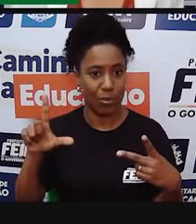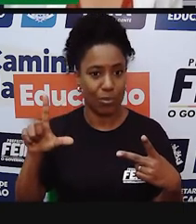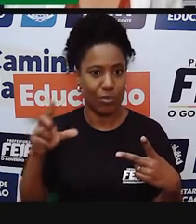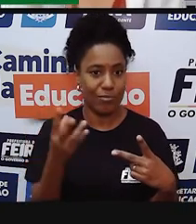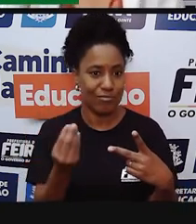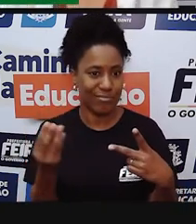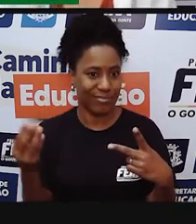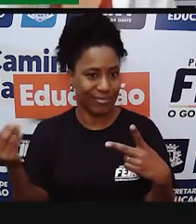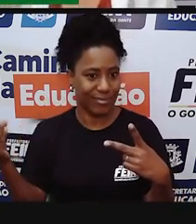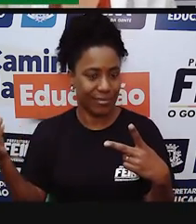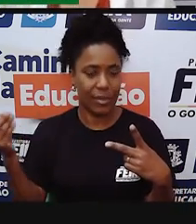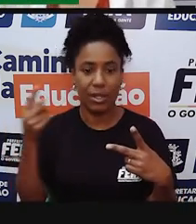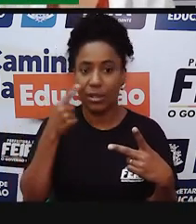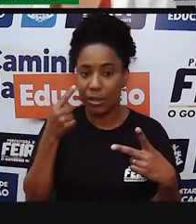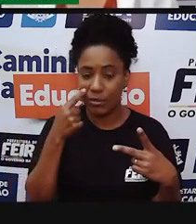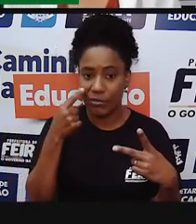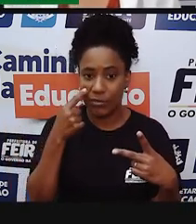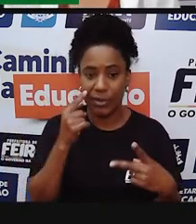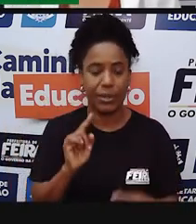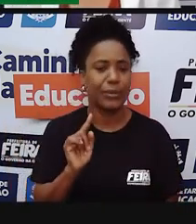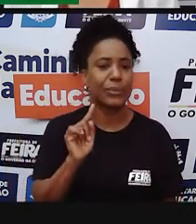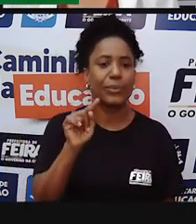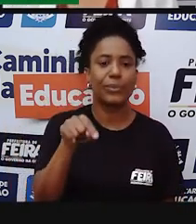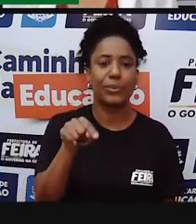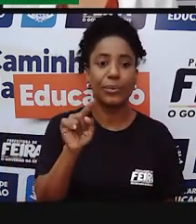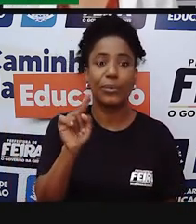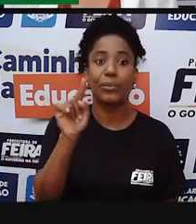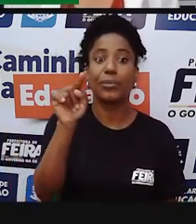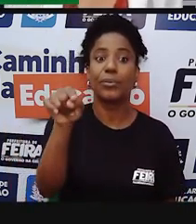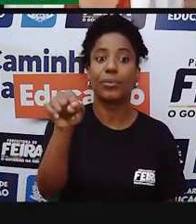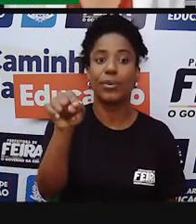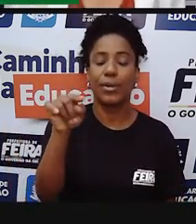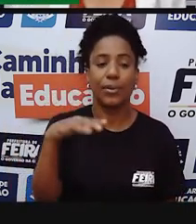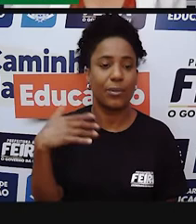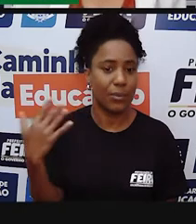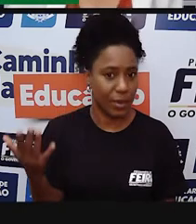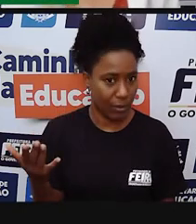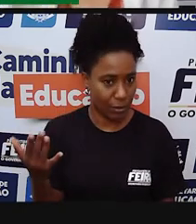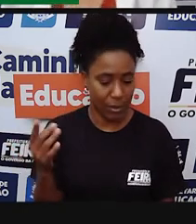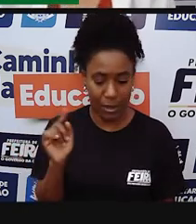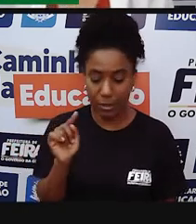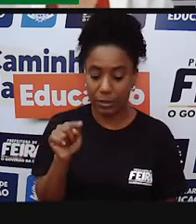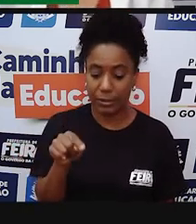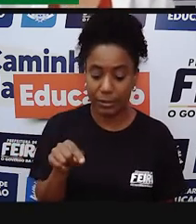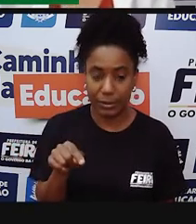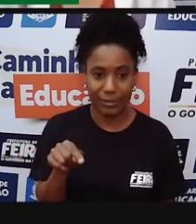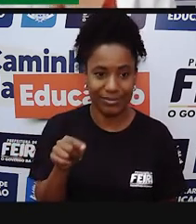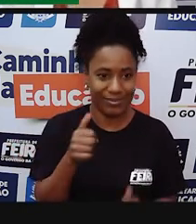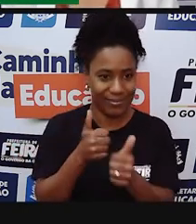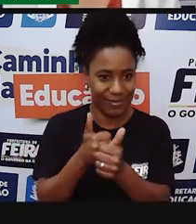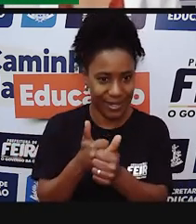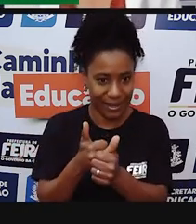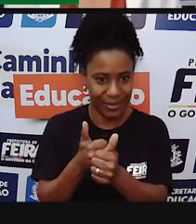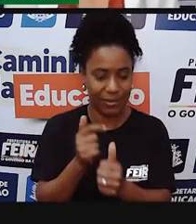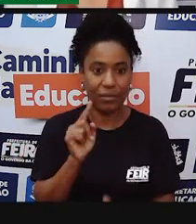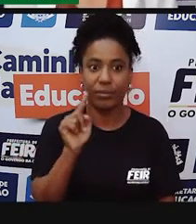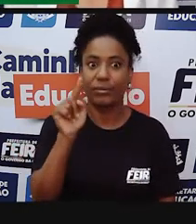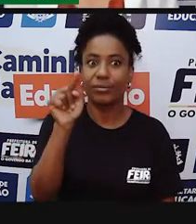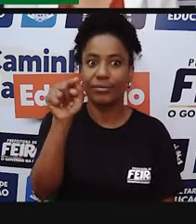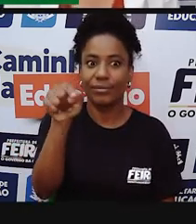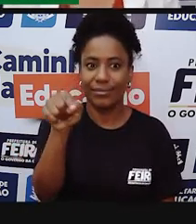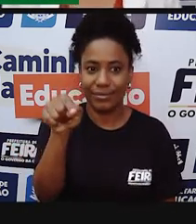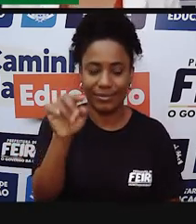objeto o aquilo ou aquele que a gente se refere estar se perto ou se longe na